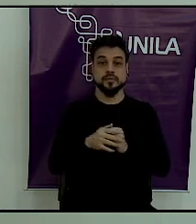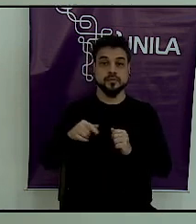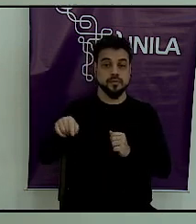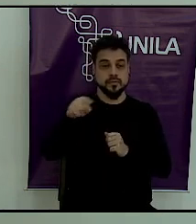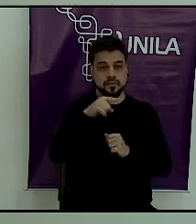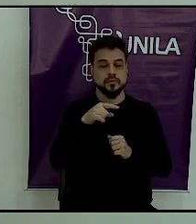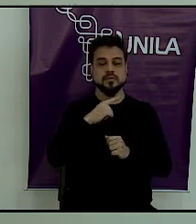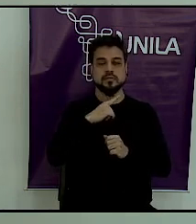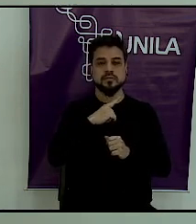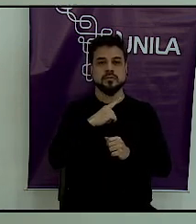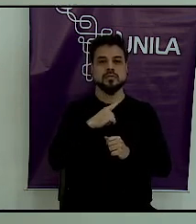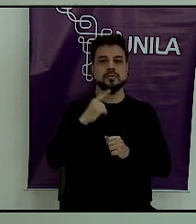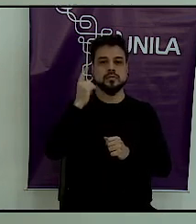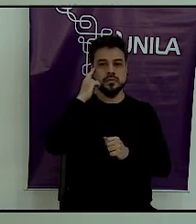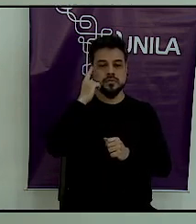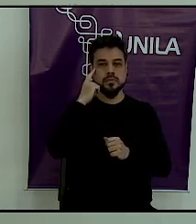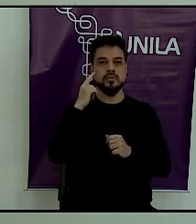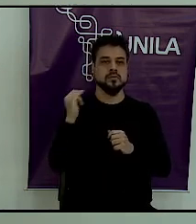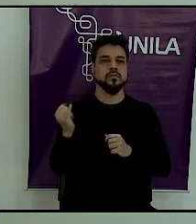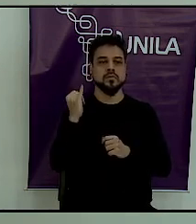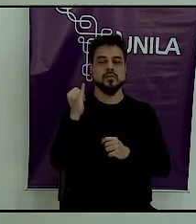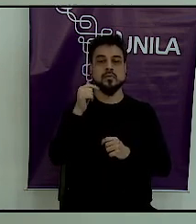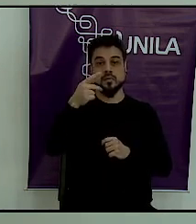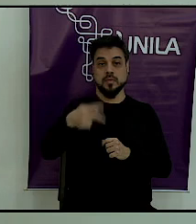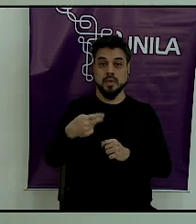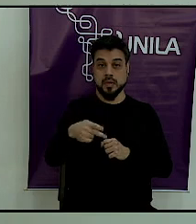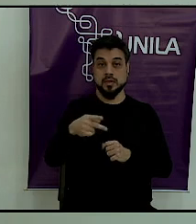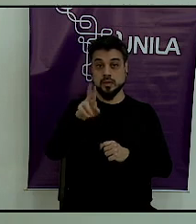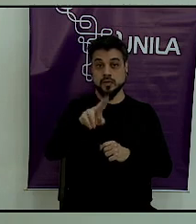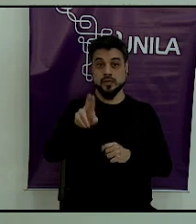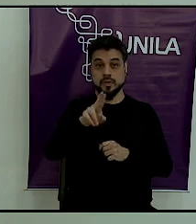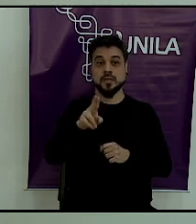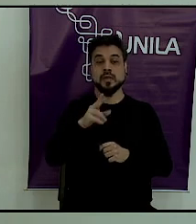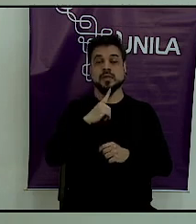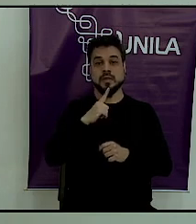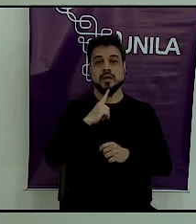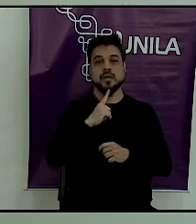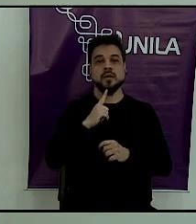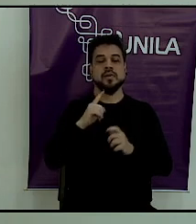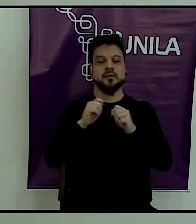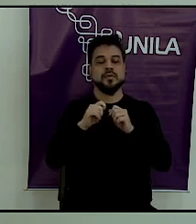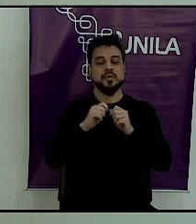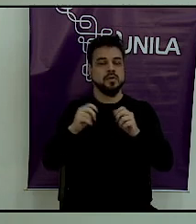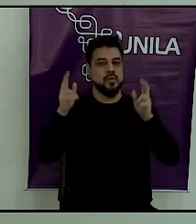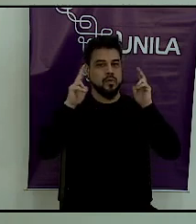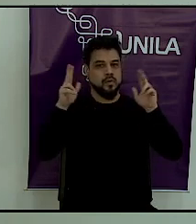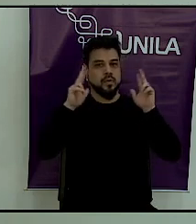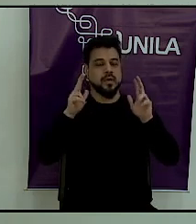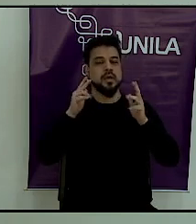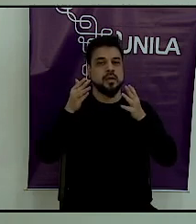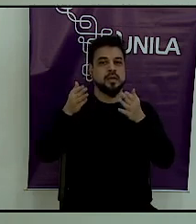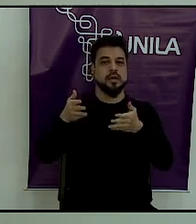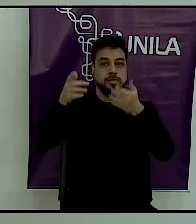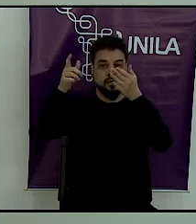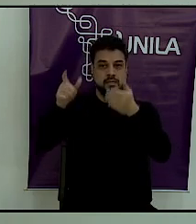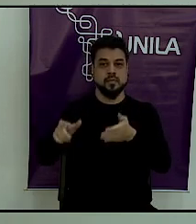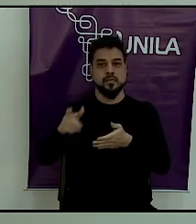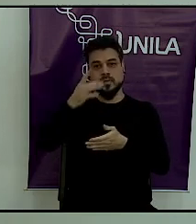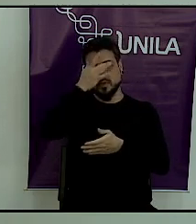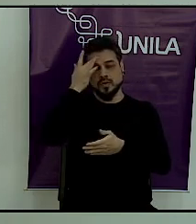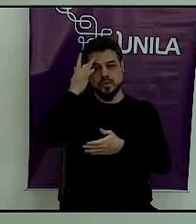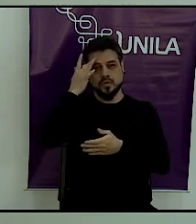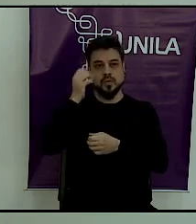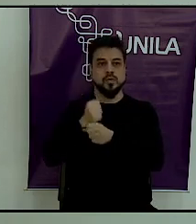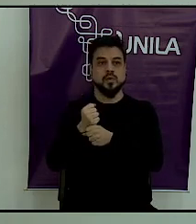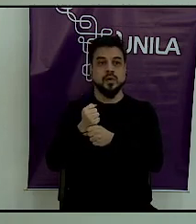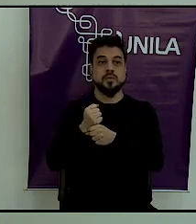achando necessário que esta universidade venha prestar uma homenagem a esta pessoa, do